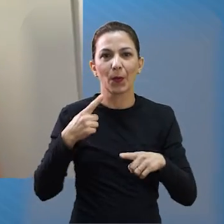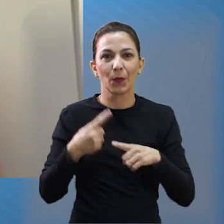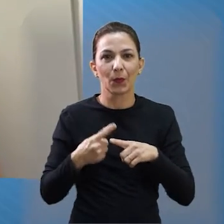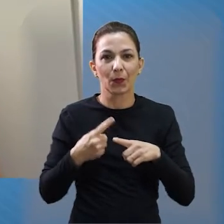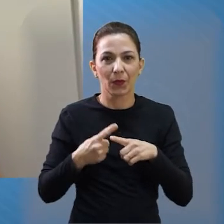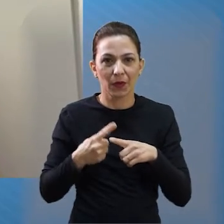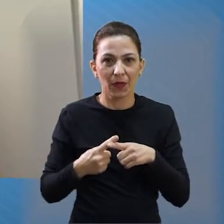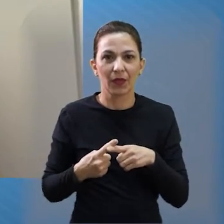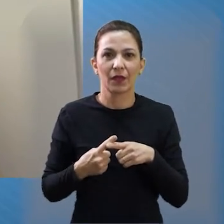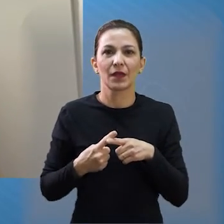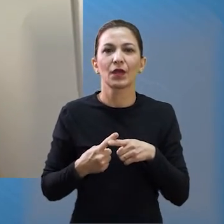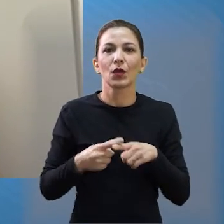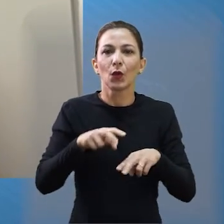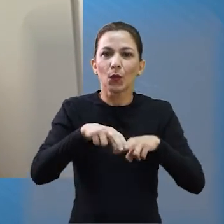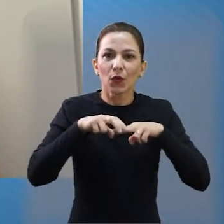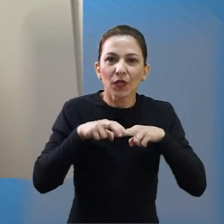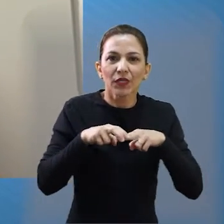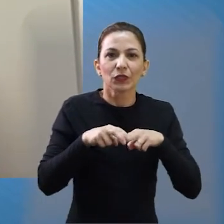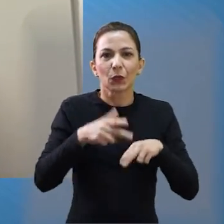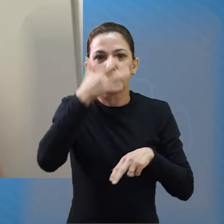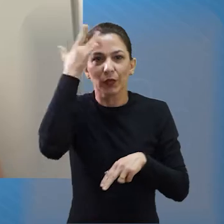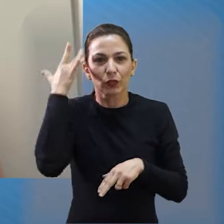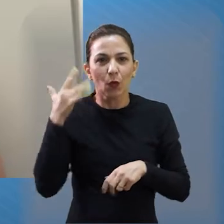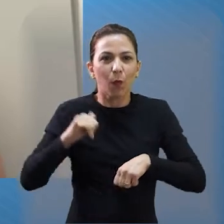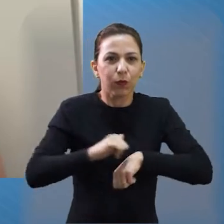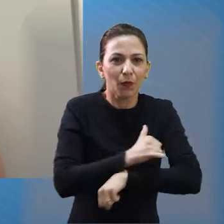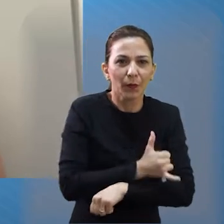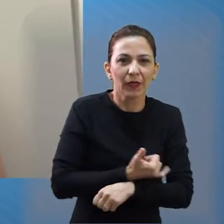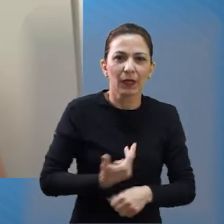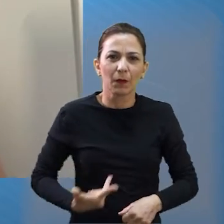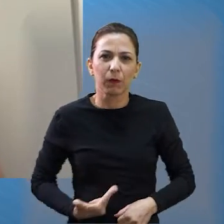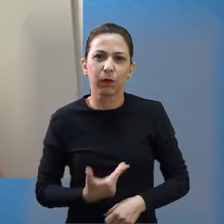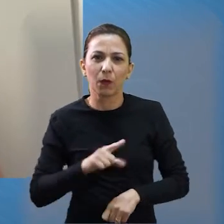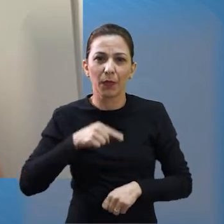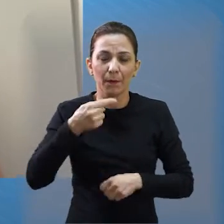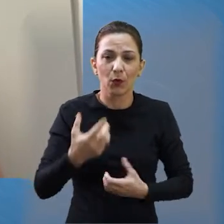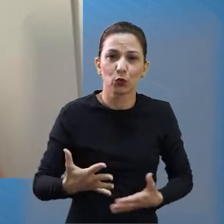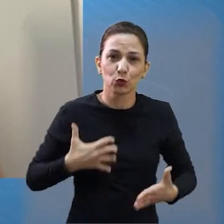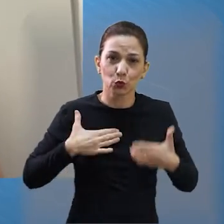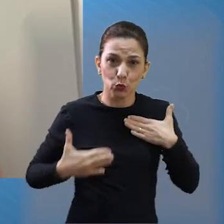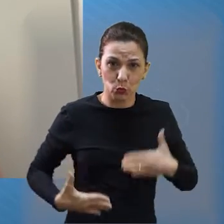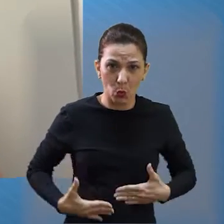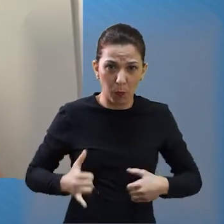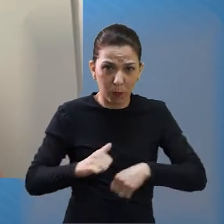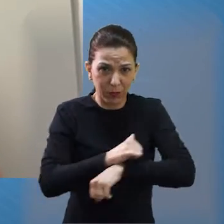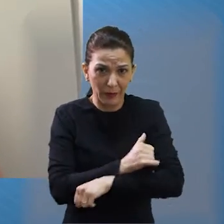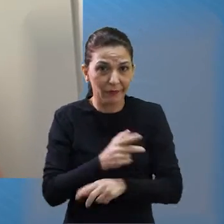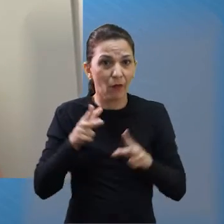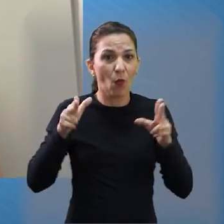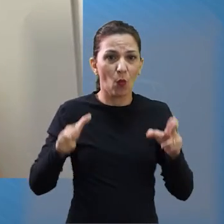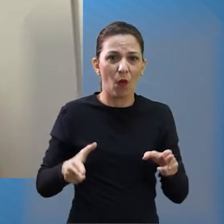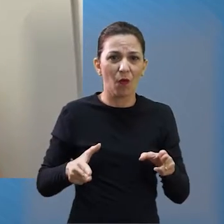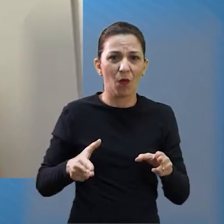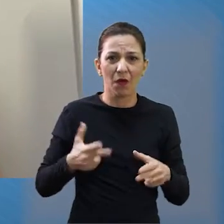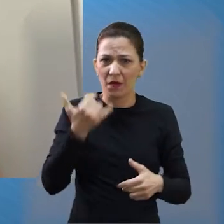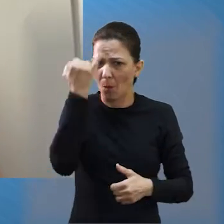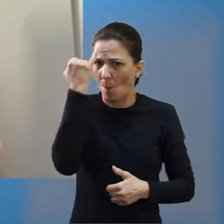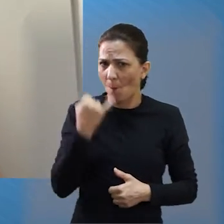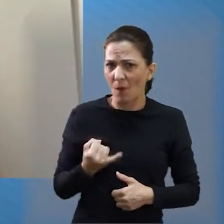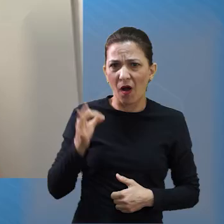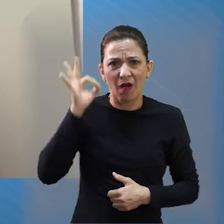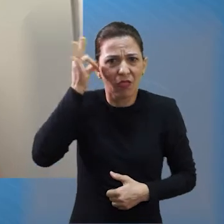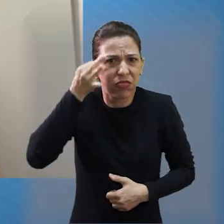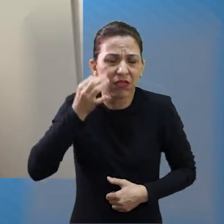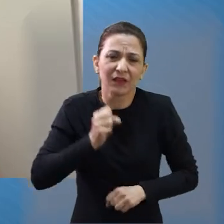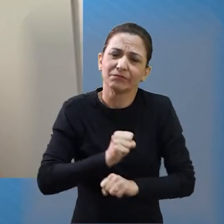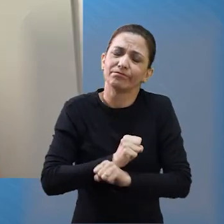toda cirurgia bariátrica, ela também é uma cirurgia metabólica. Por isso que a gente percebia que no início, os pacientes, logo